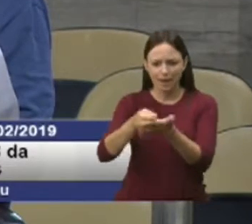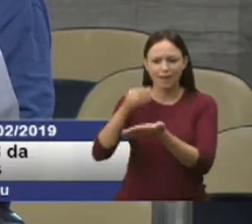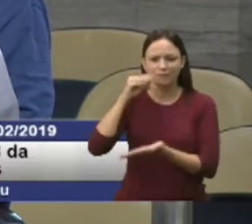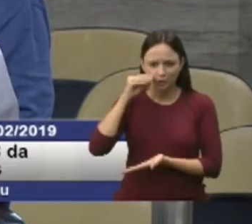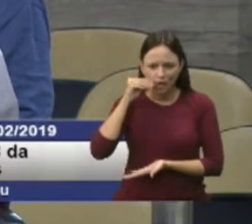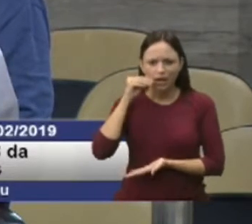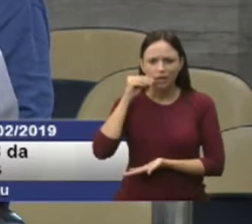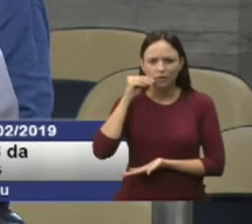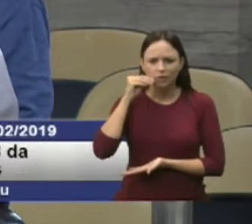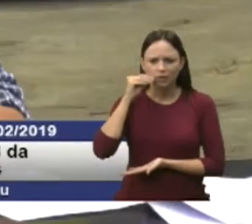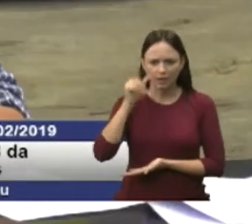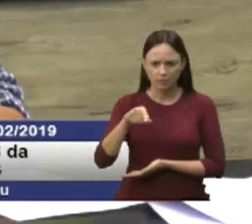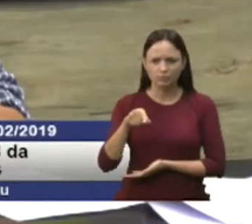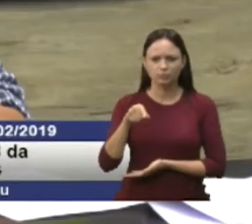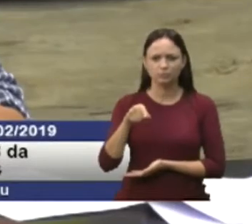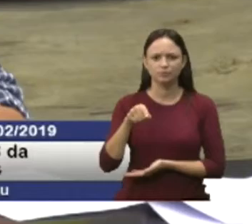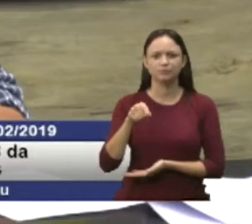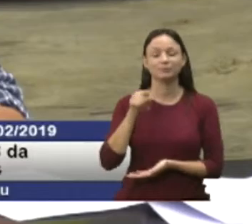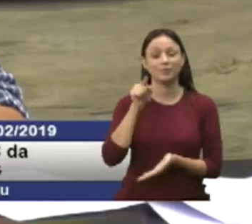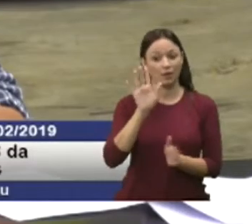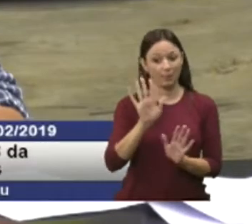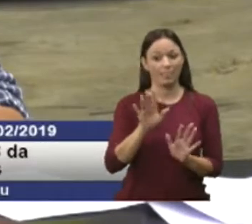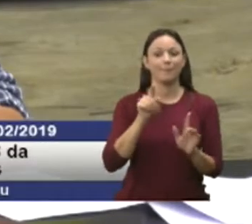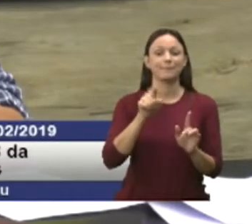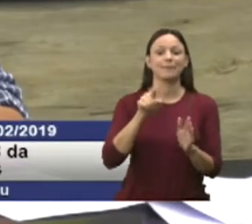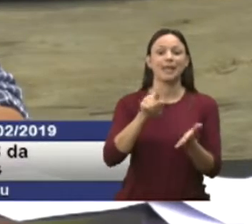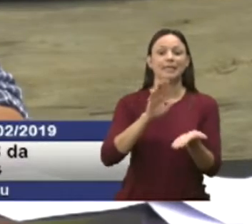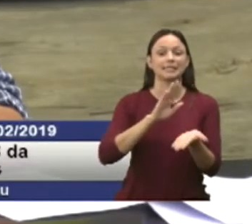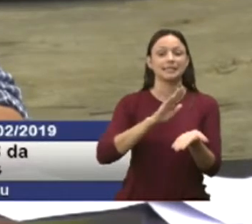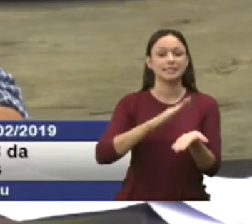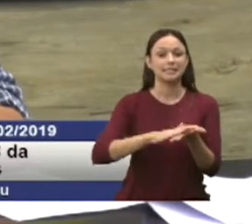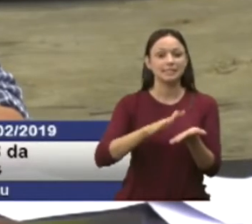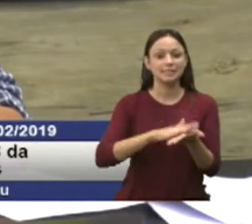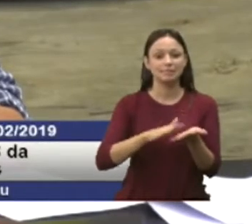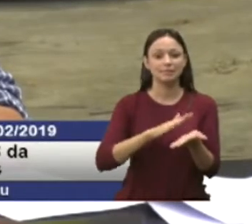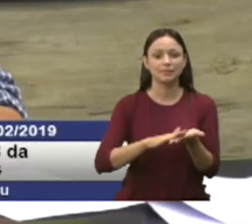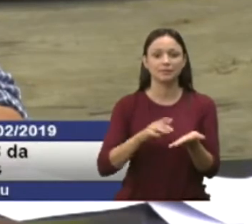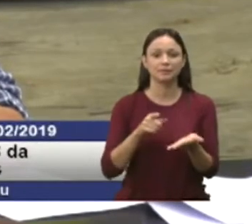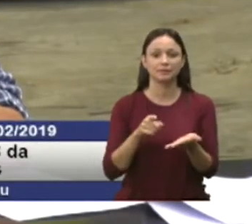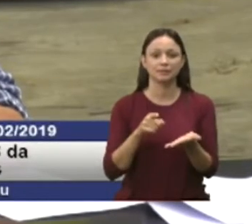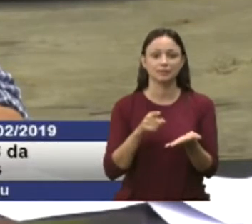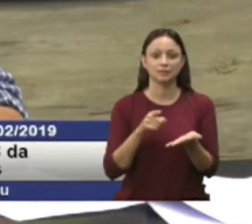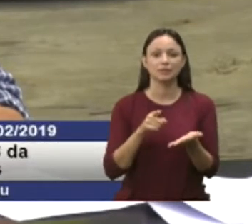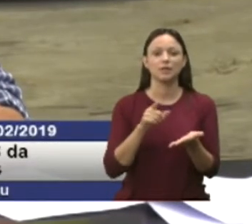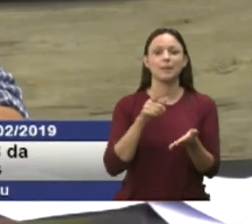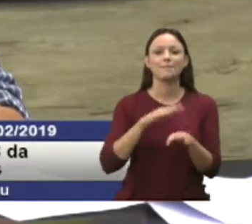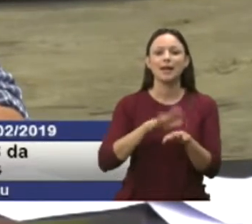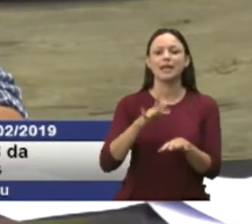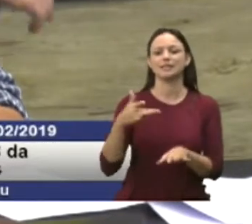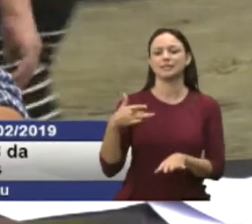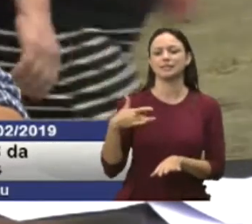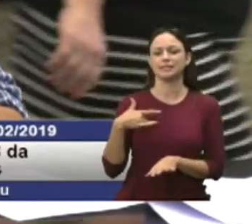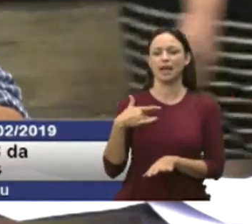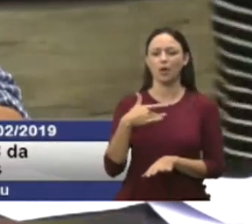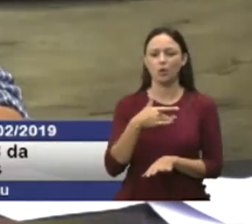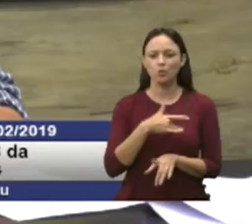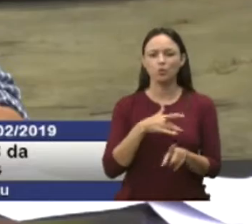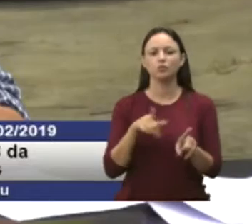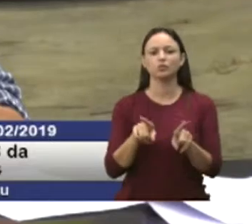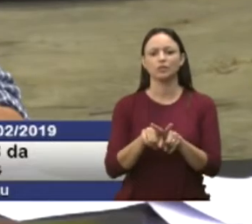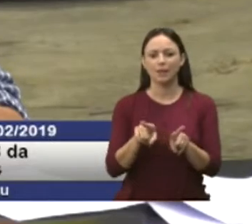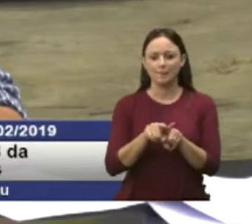Não, essas despesas são praticamente com saúde e salário